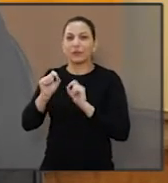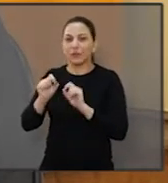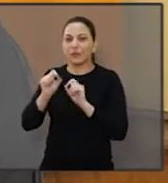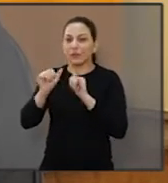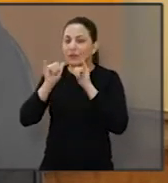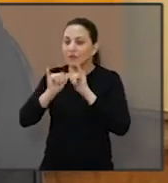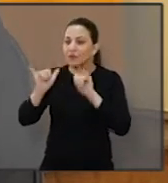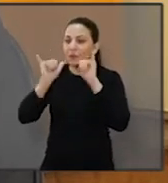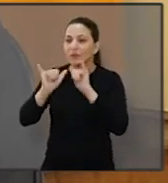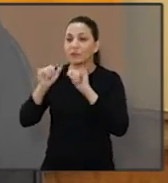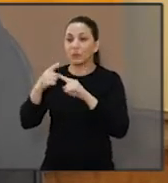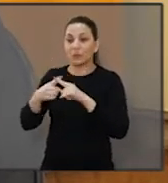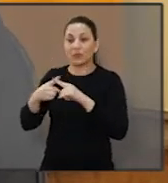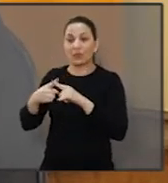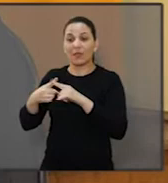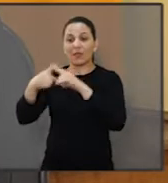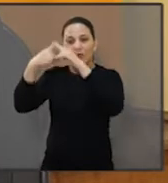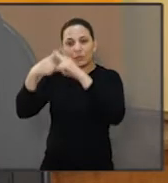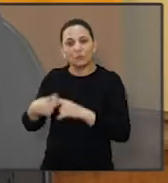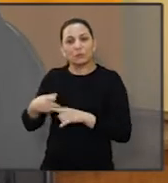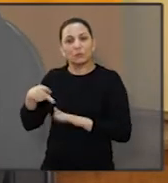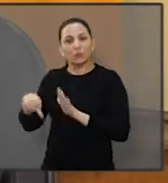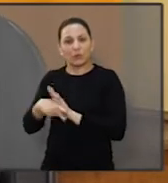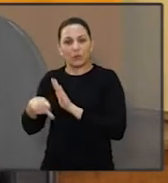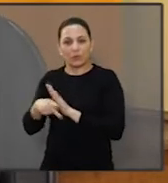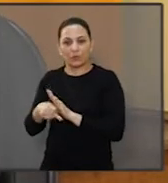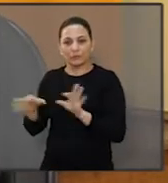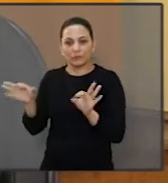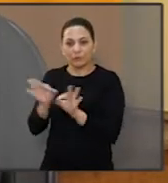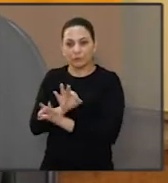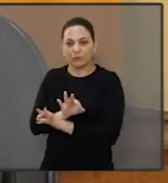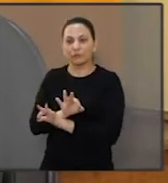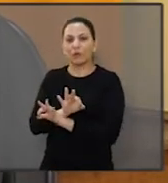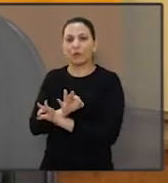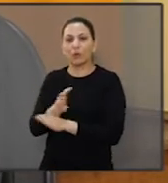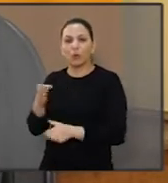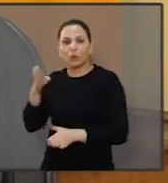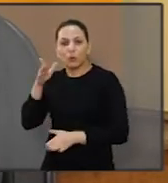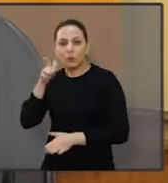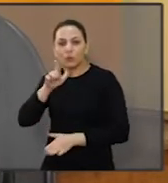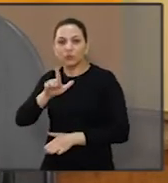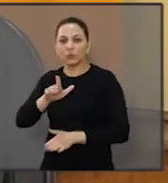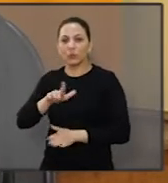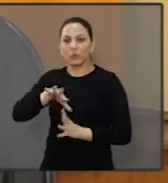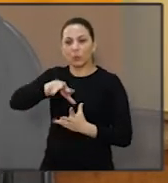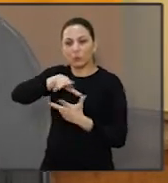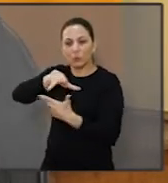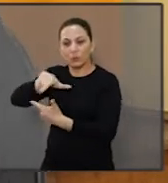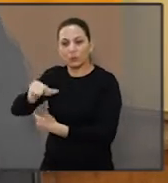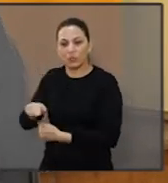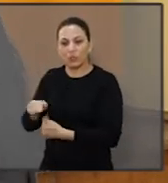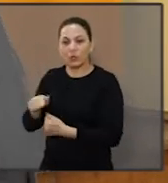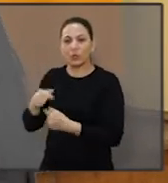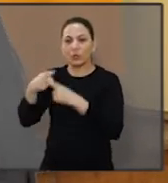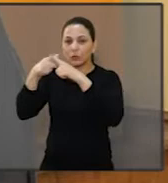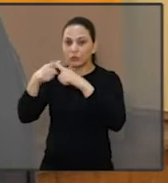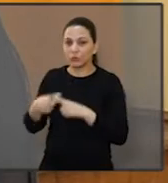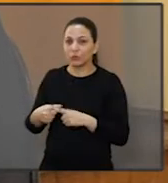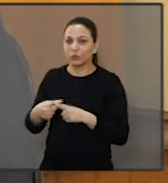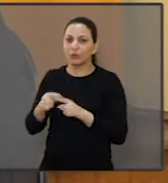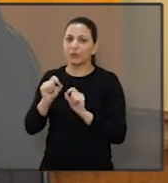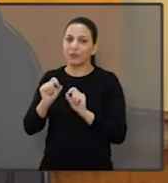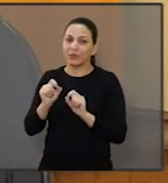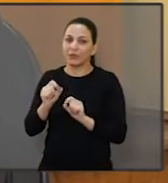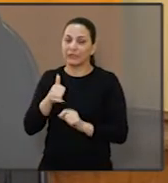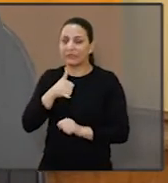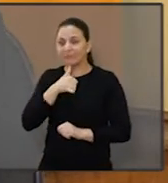as conquistas que a gente estava tendo lá, né? E a gente chegou na final, foi campeã, né, mundial. Uma pena